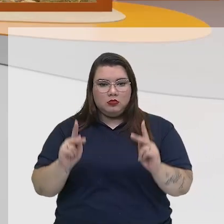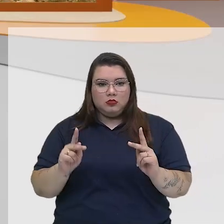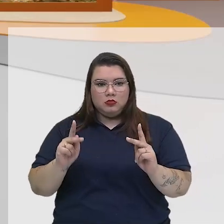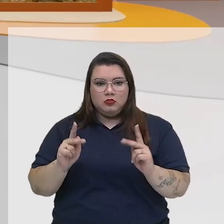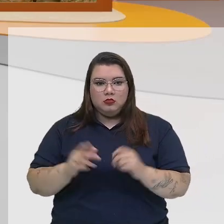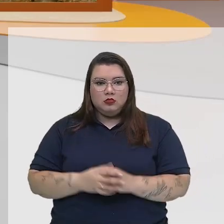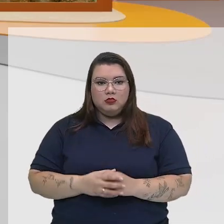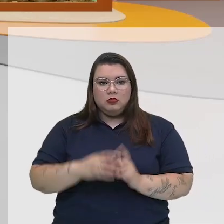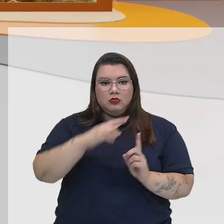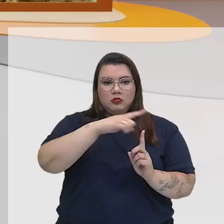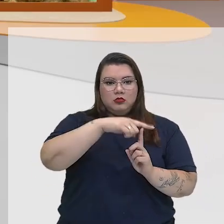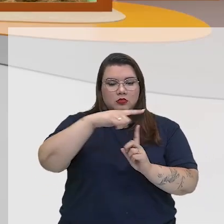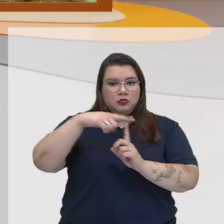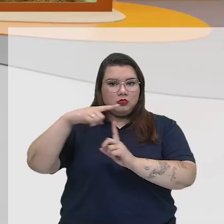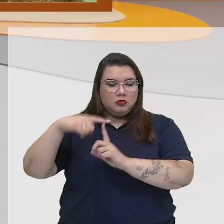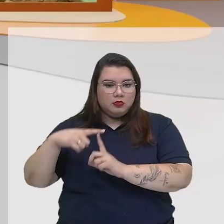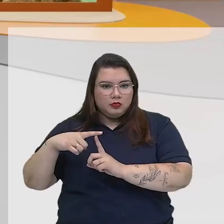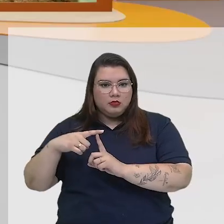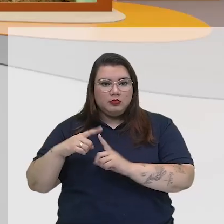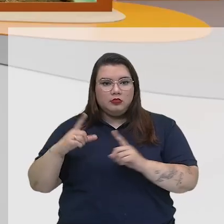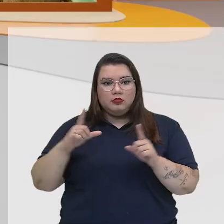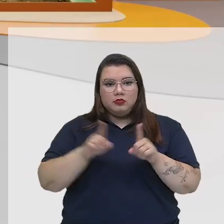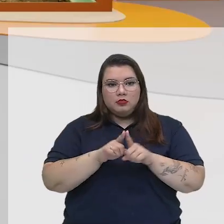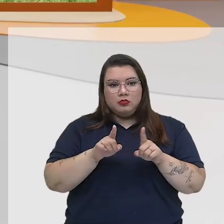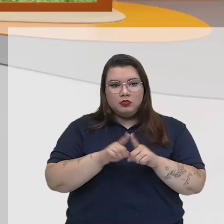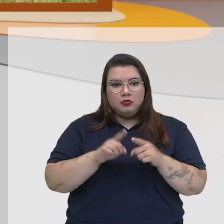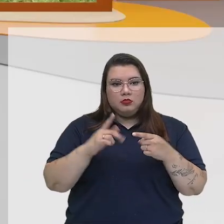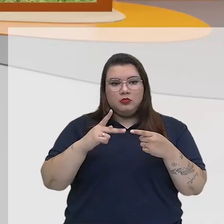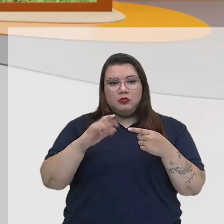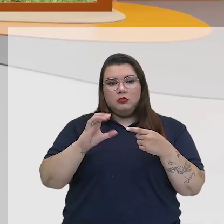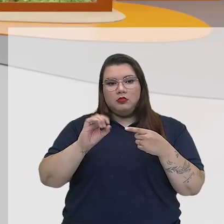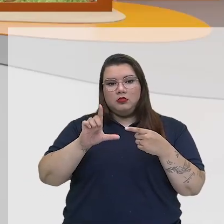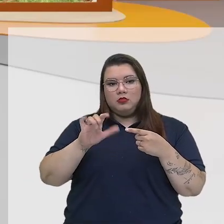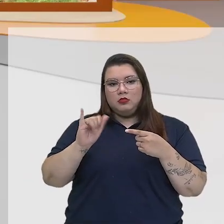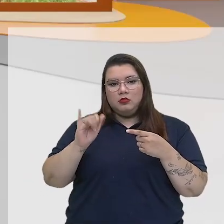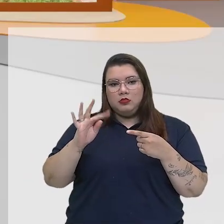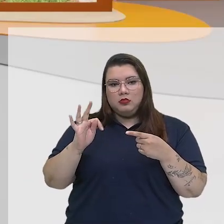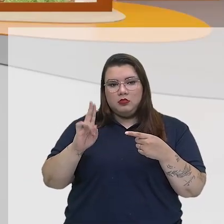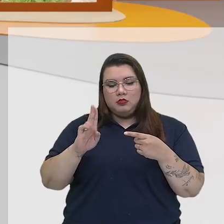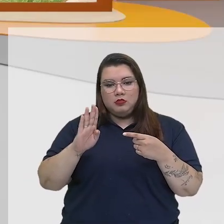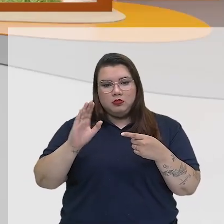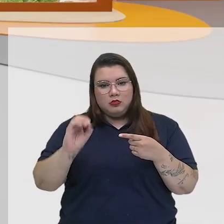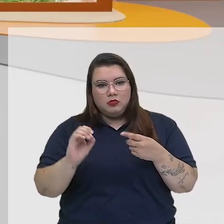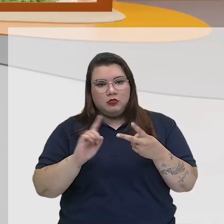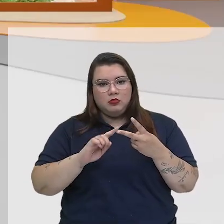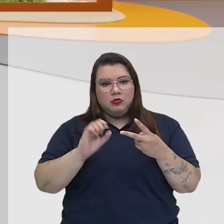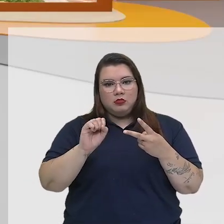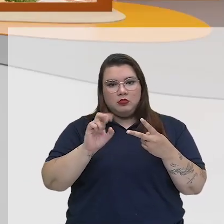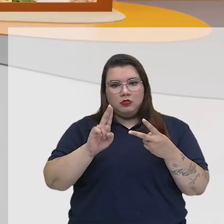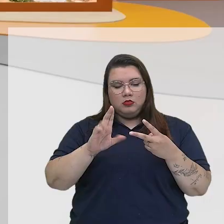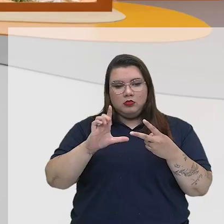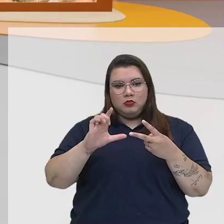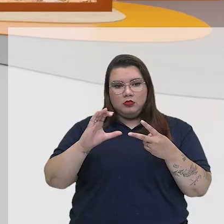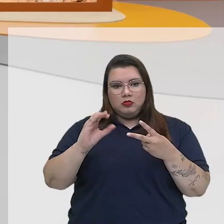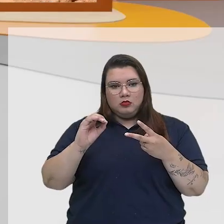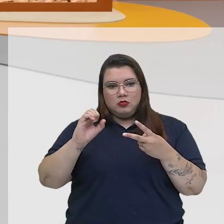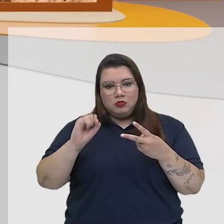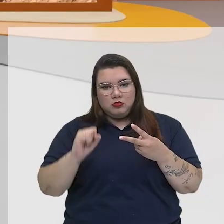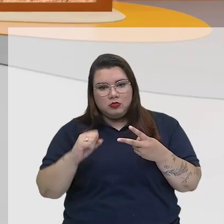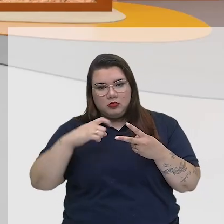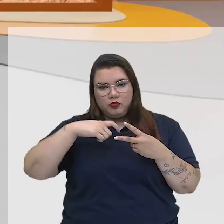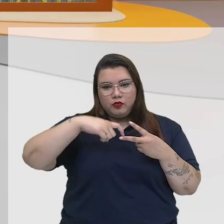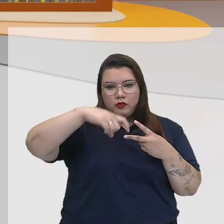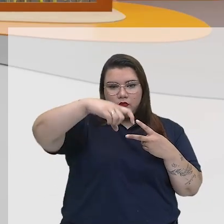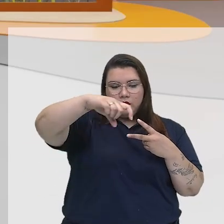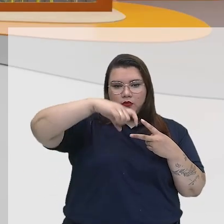Então, esses tipos de irrigações, gente, tanto a de politubo, né, como nessa região de sulcos que acaba